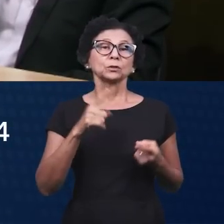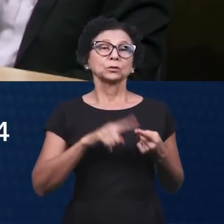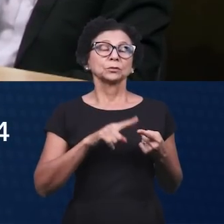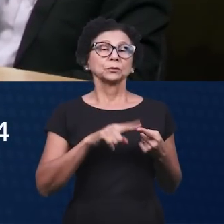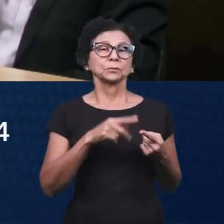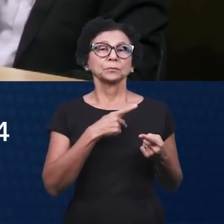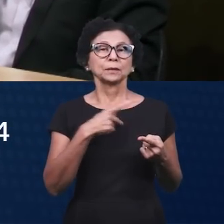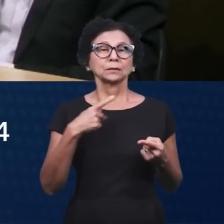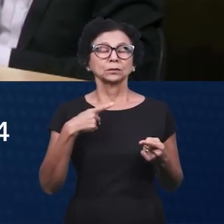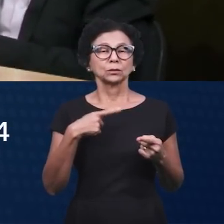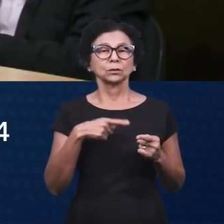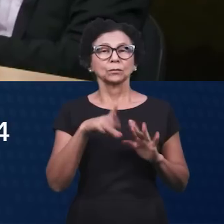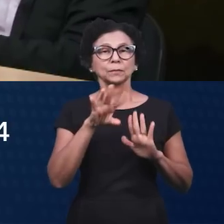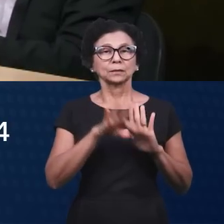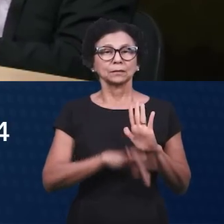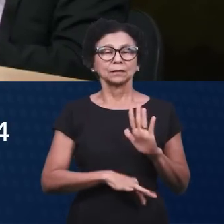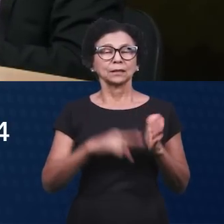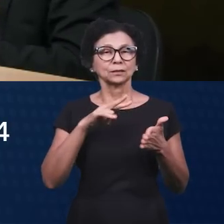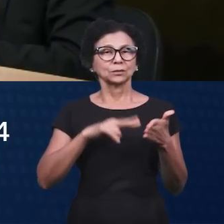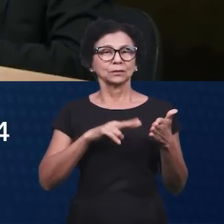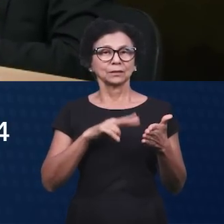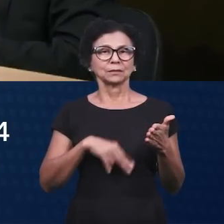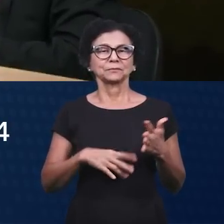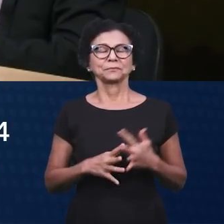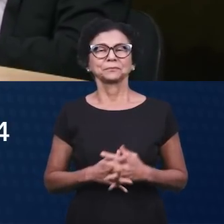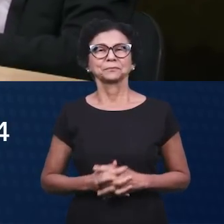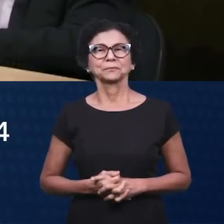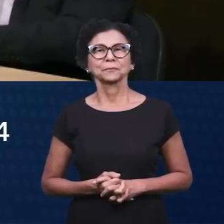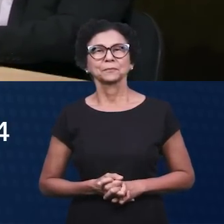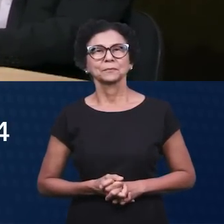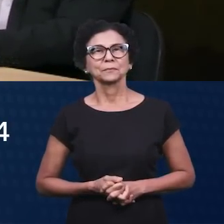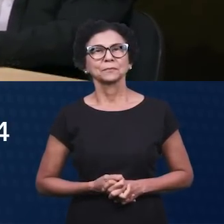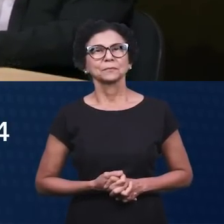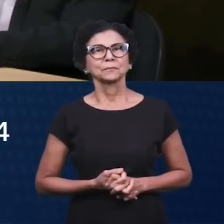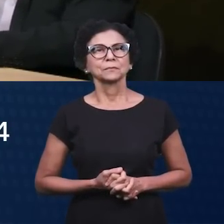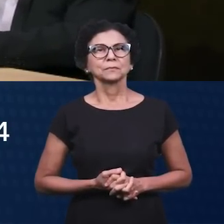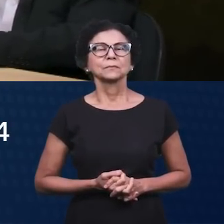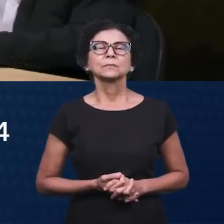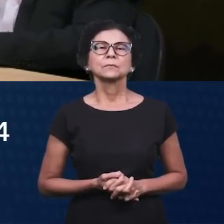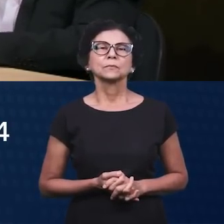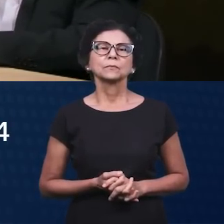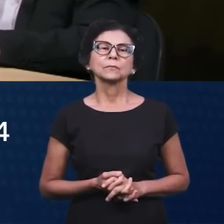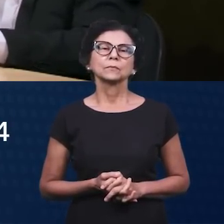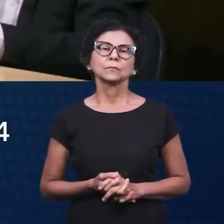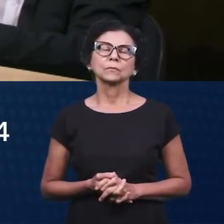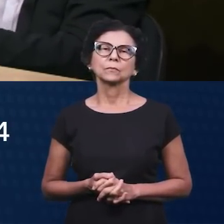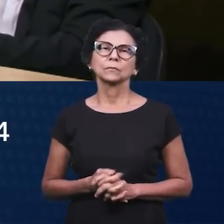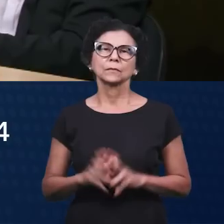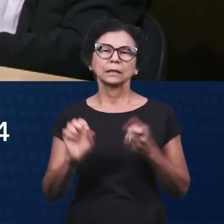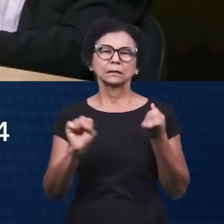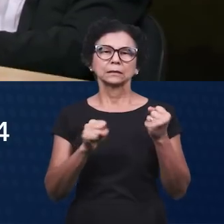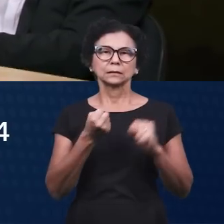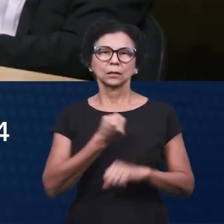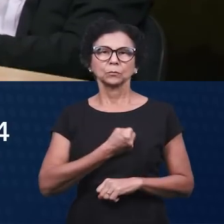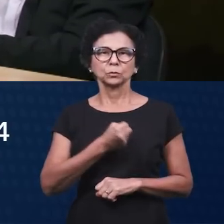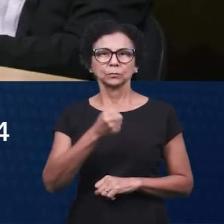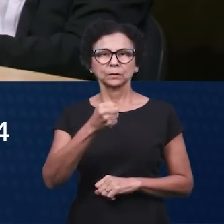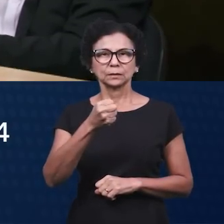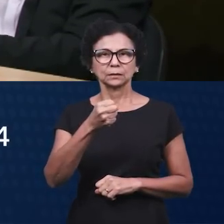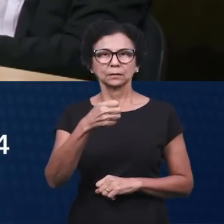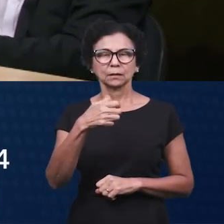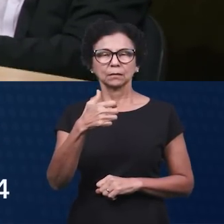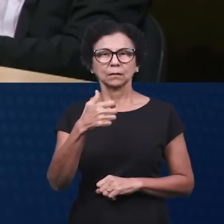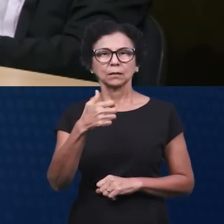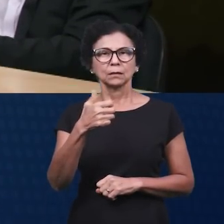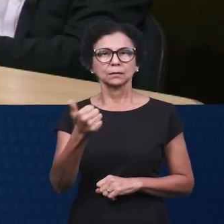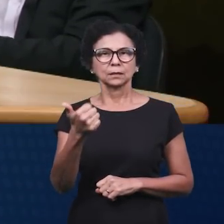ler o texto base do nosso tema hoje. Nosso texto base está no Salmo de número 127,